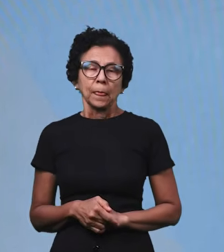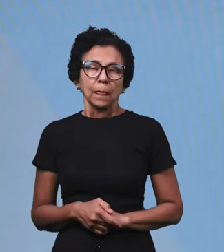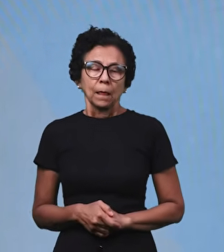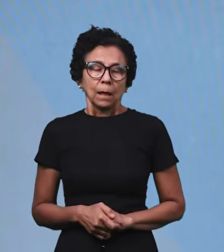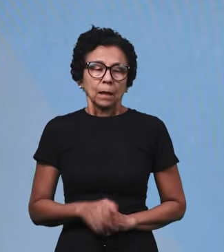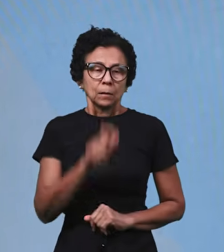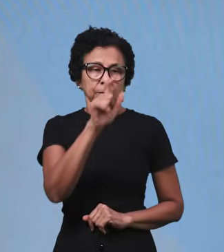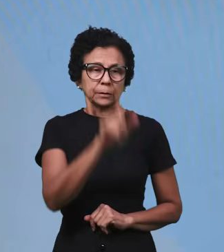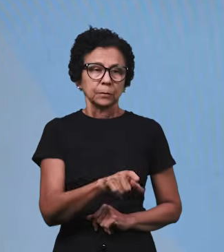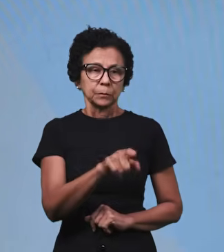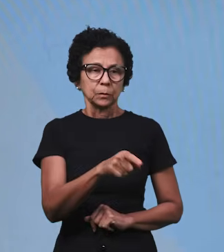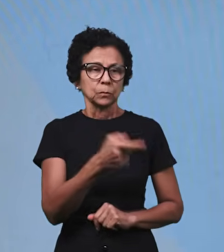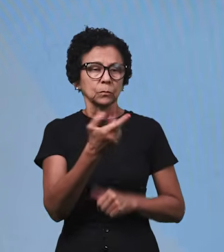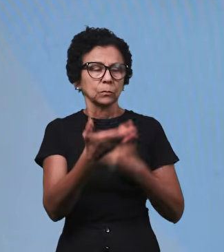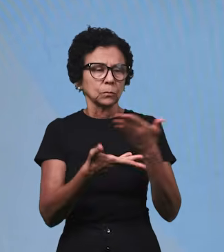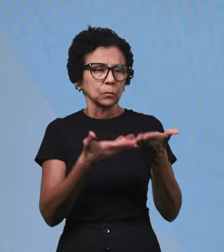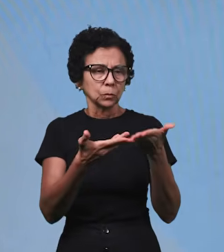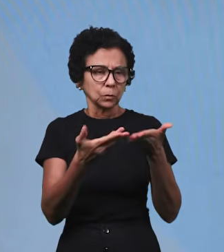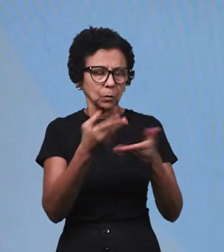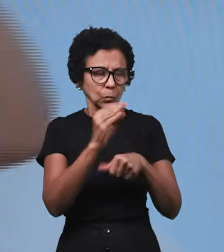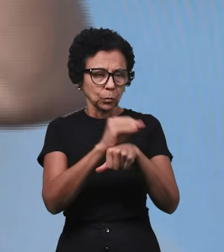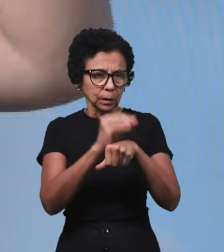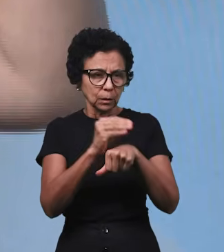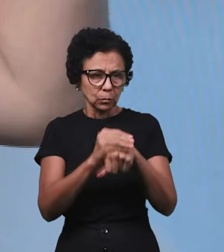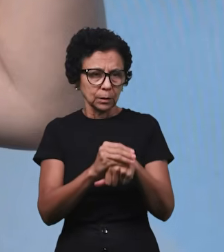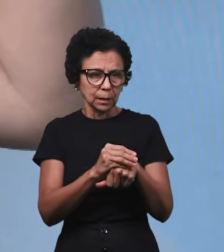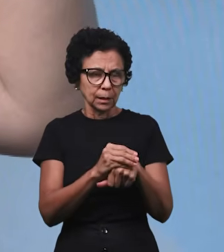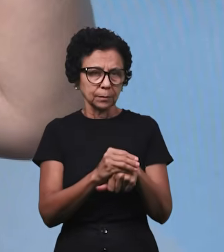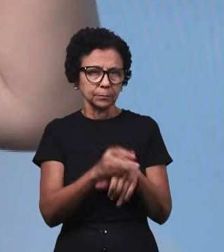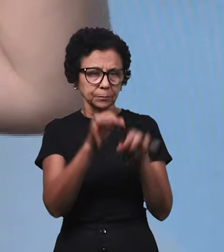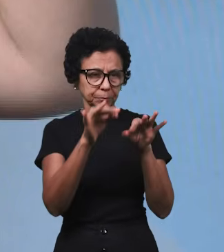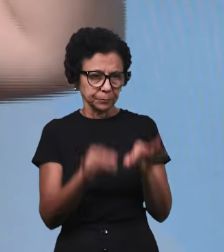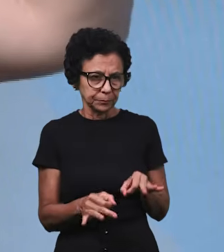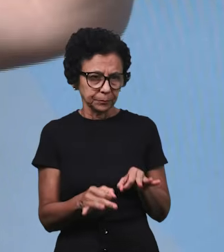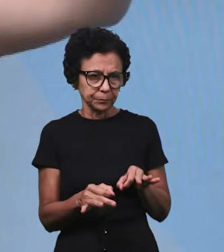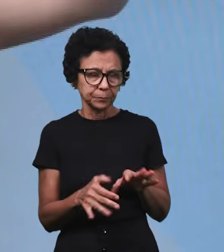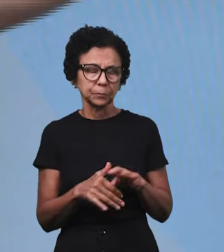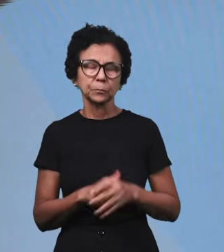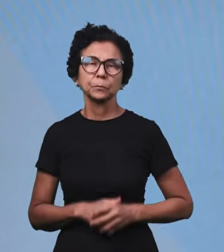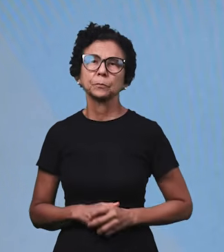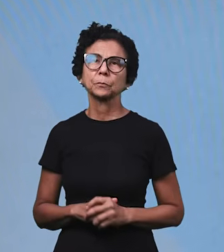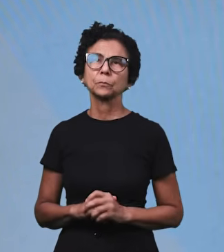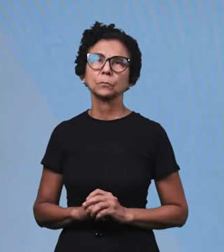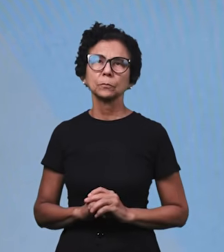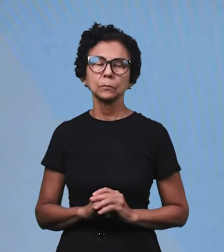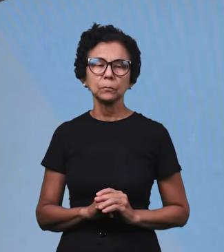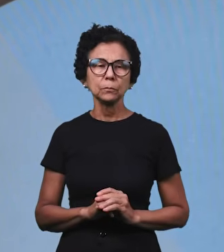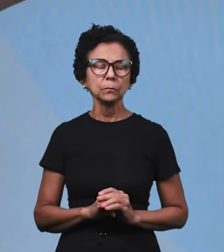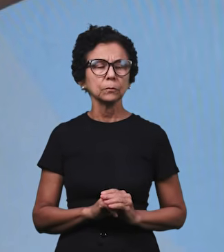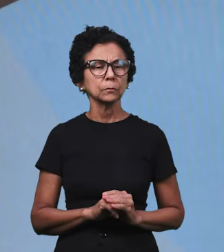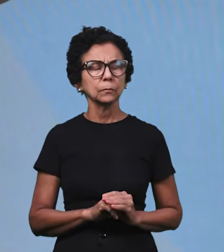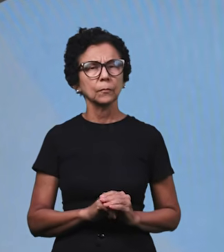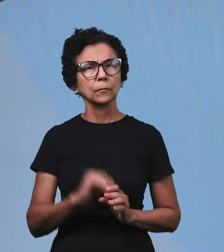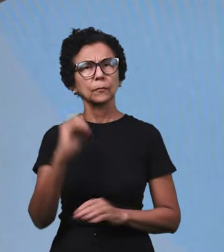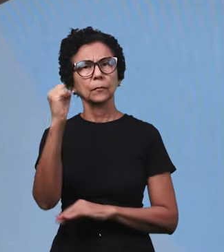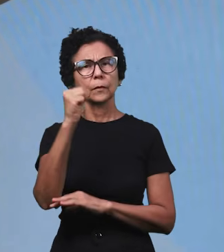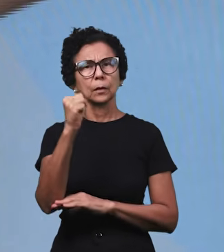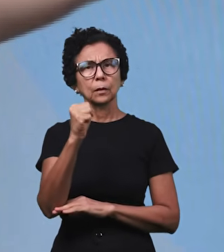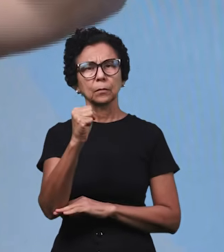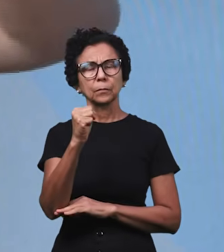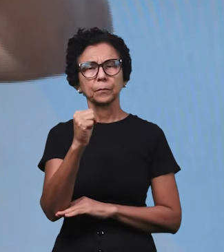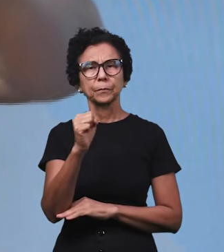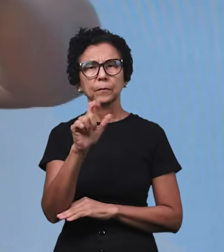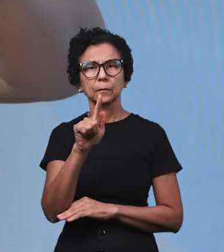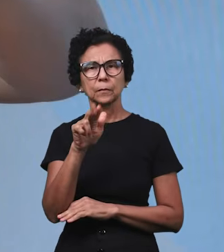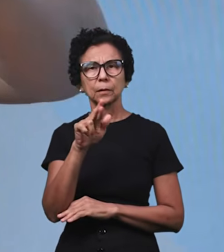vai descer a função renal, né? Então, por isso que a gente fala muito do diagnóstico aqui nessa fase de cima, que é na doença renal crônica grau